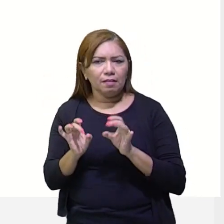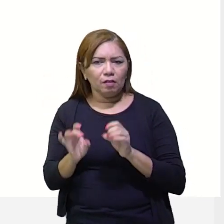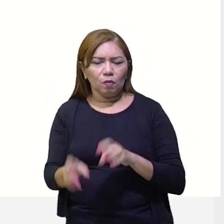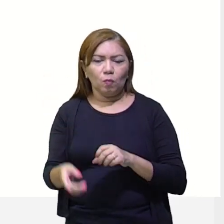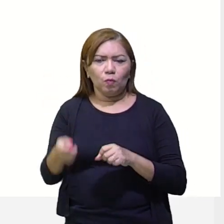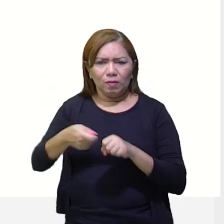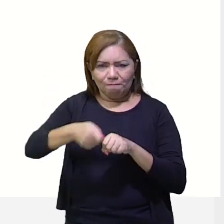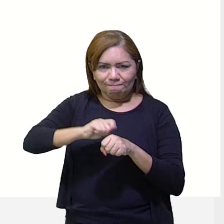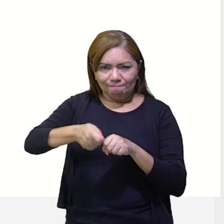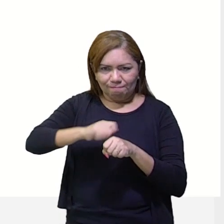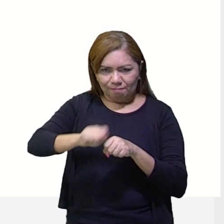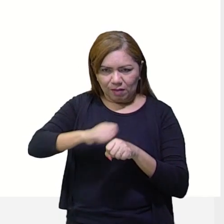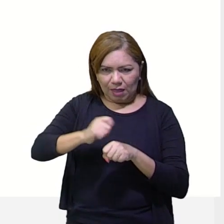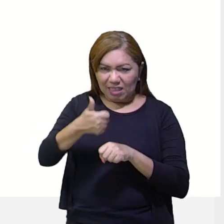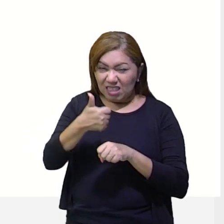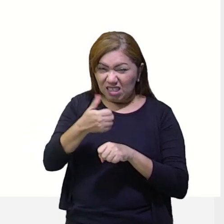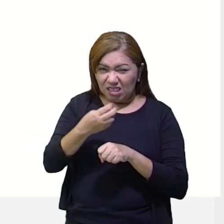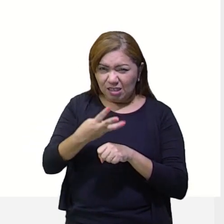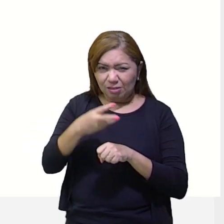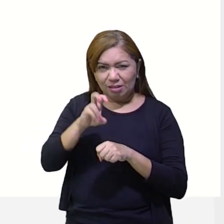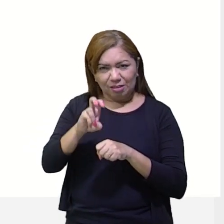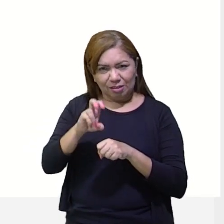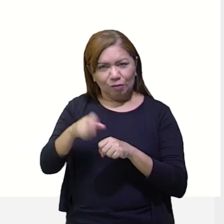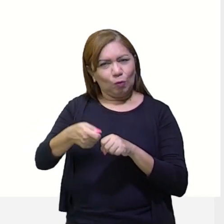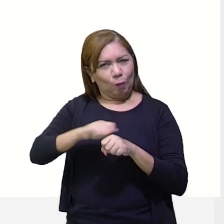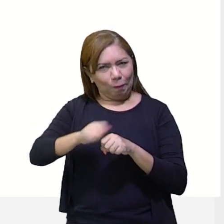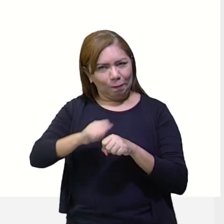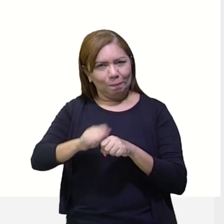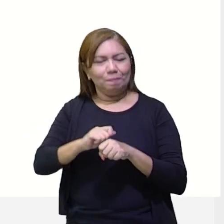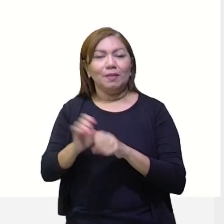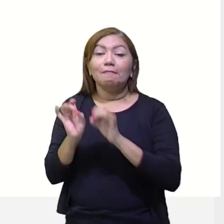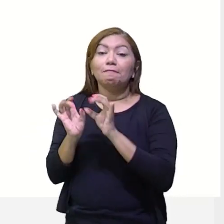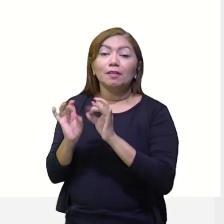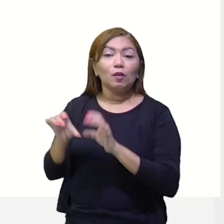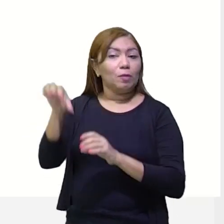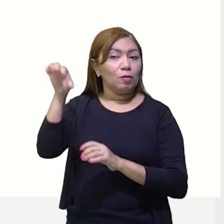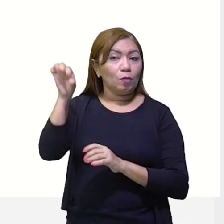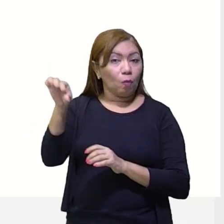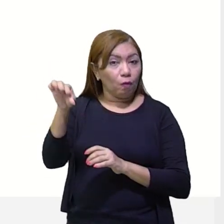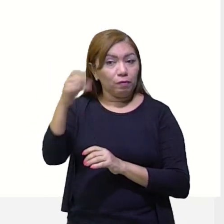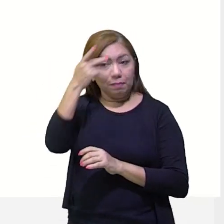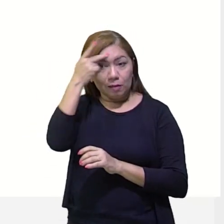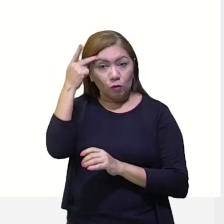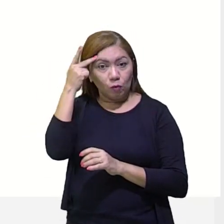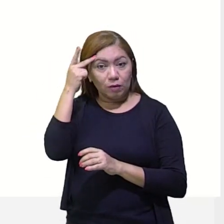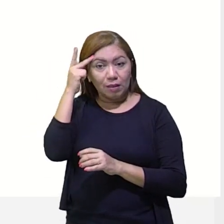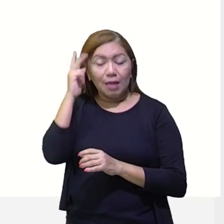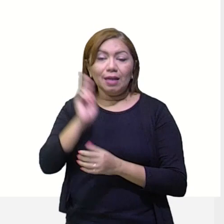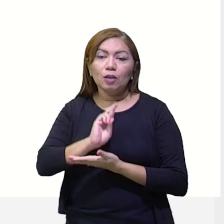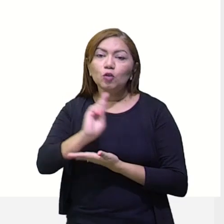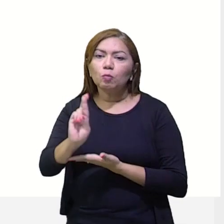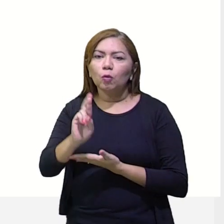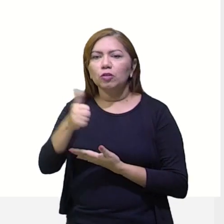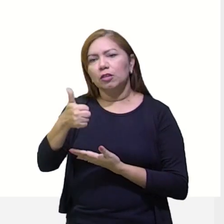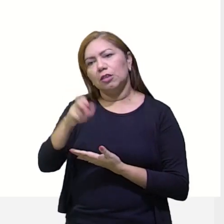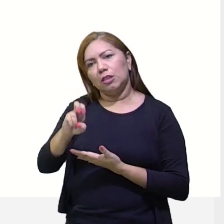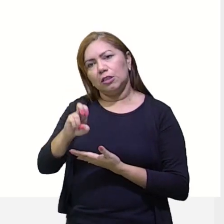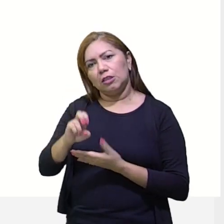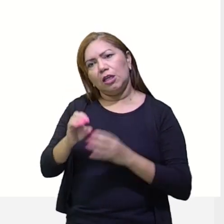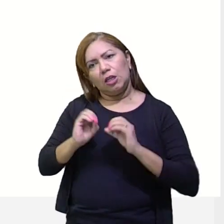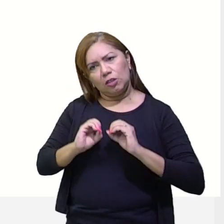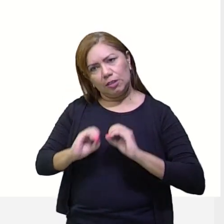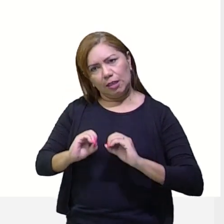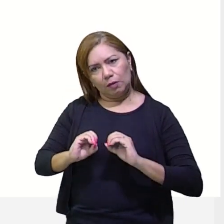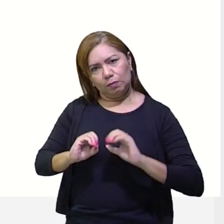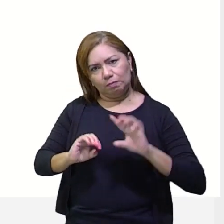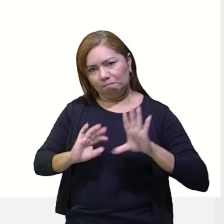dividiu para 9 clientes, teve como resposta 15, correto? Né? Resto zero, já fizemos